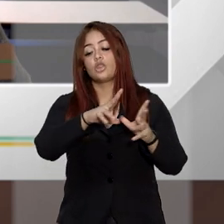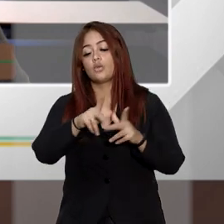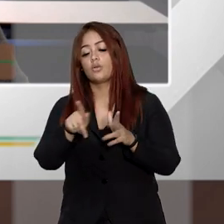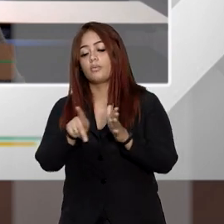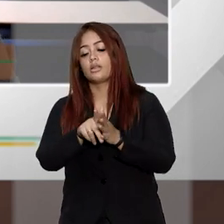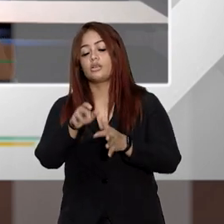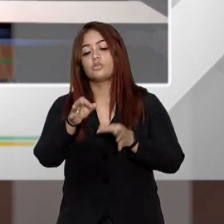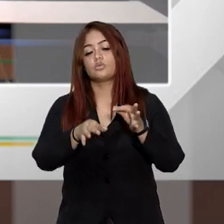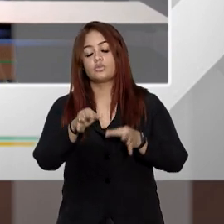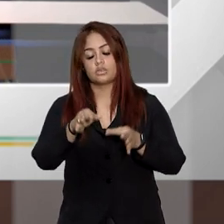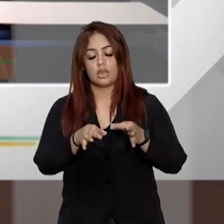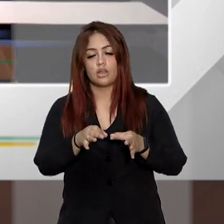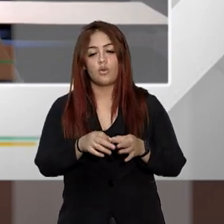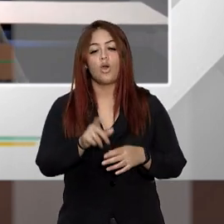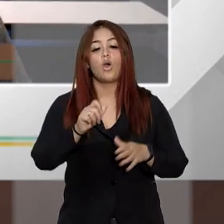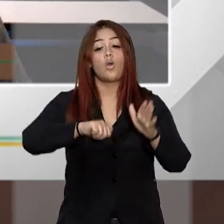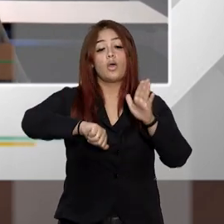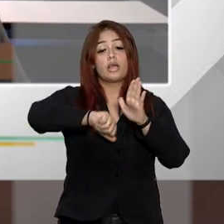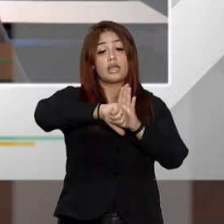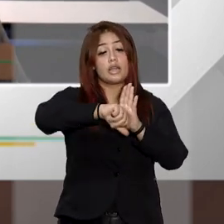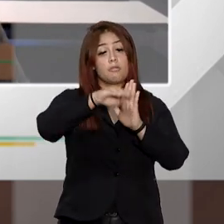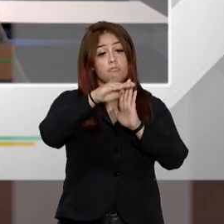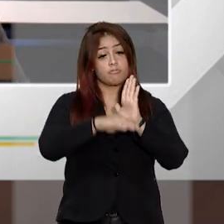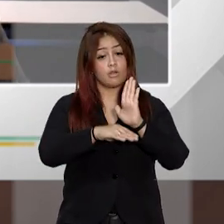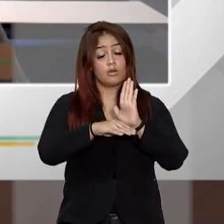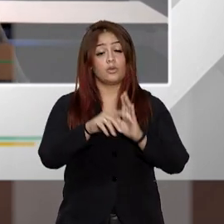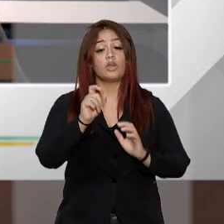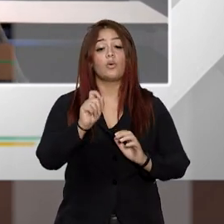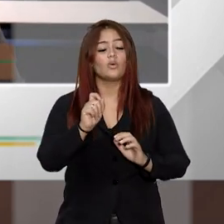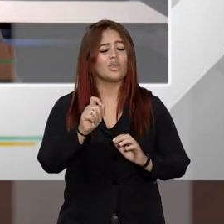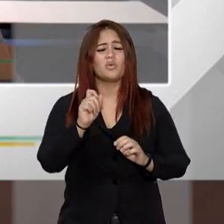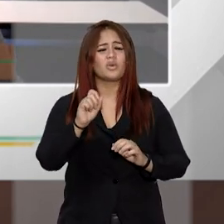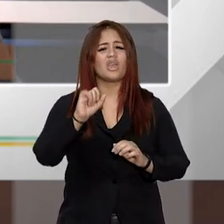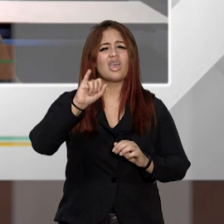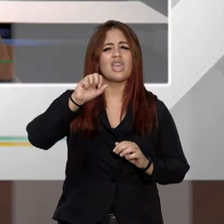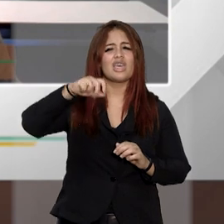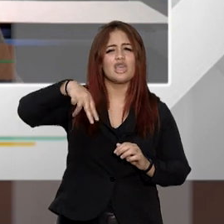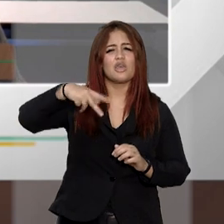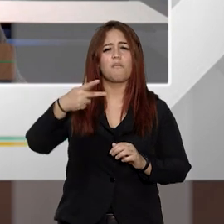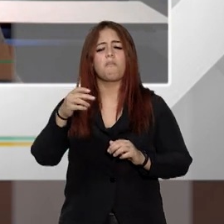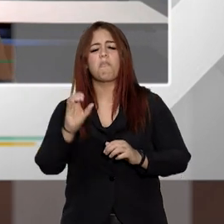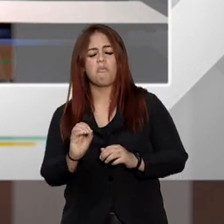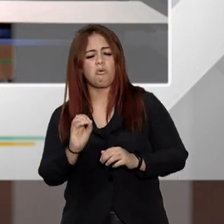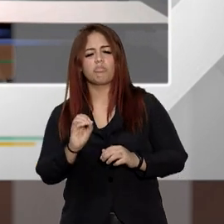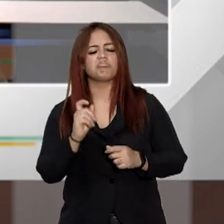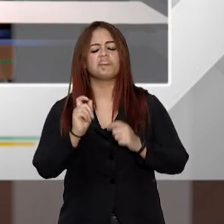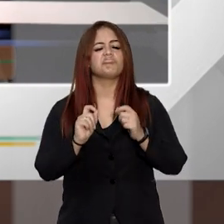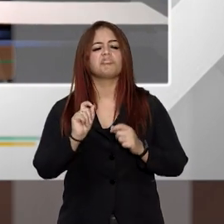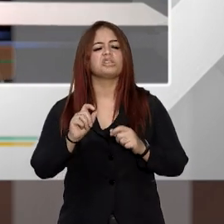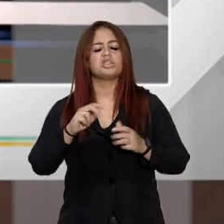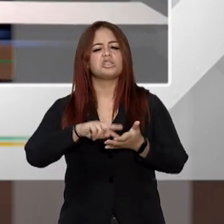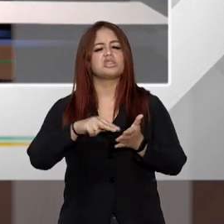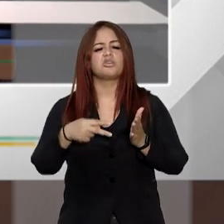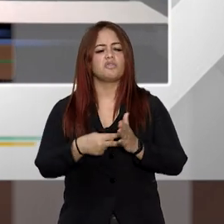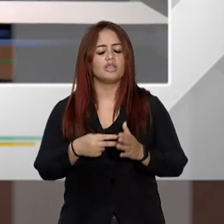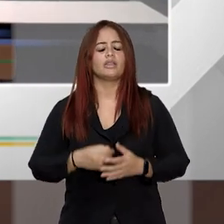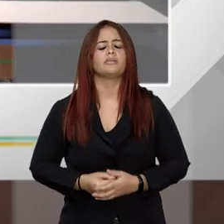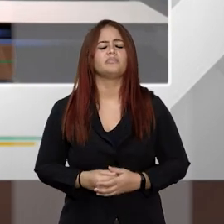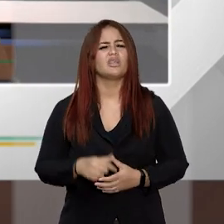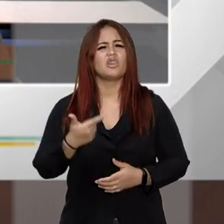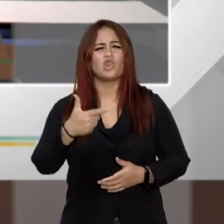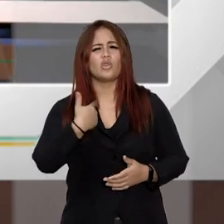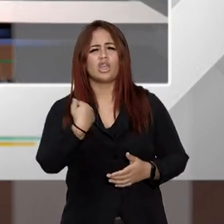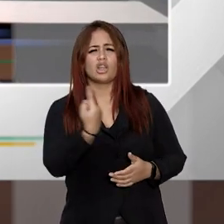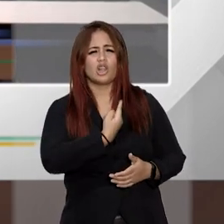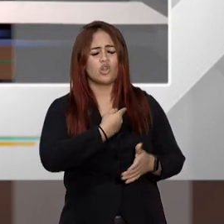relativo aos crimes de menor potencial ofensivo. Aí a gente se pergunta o que seria crime de menor potencial ofensivo. Como a gente não tem na